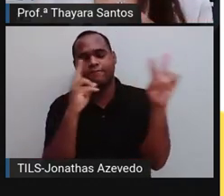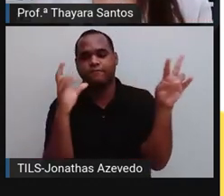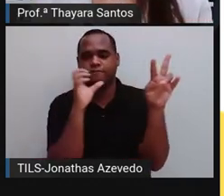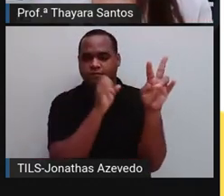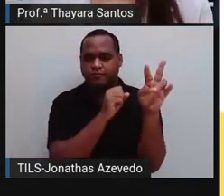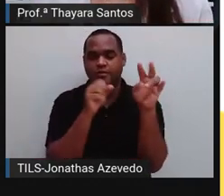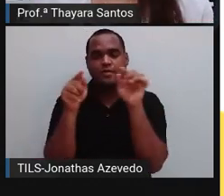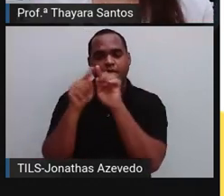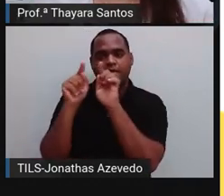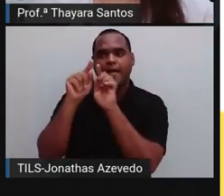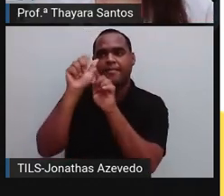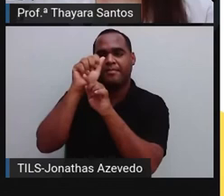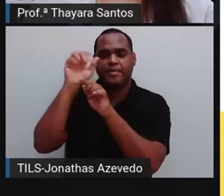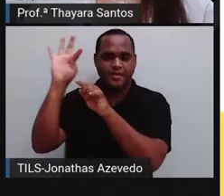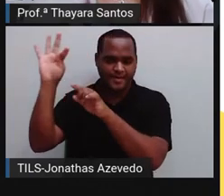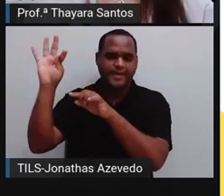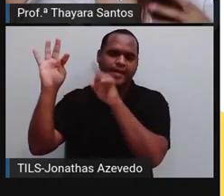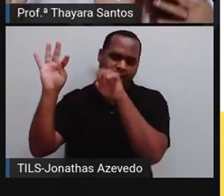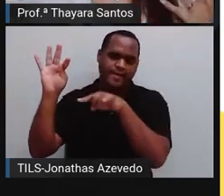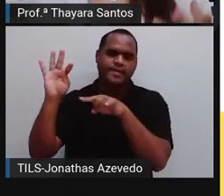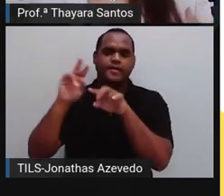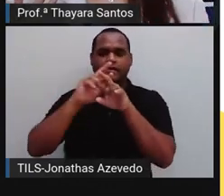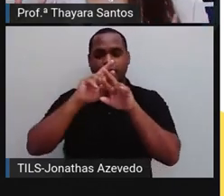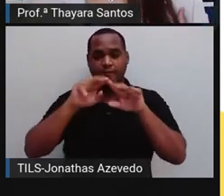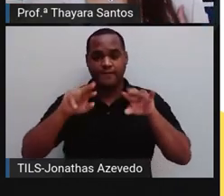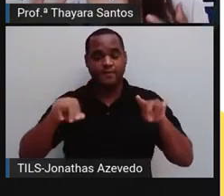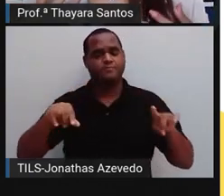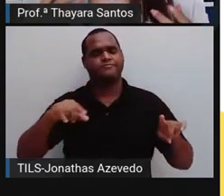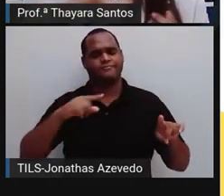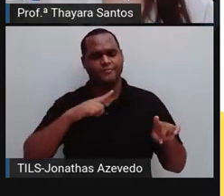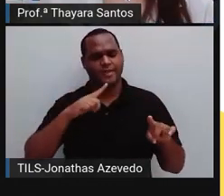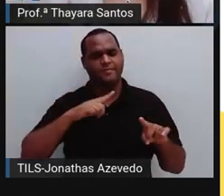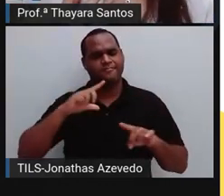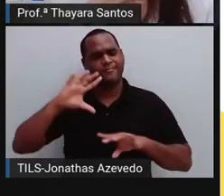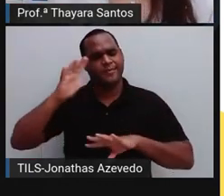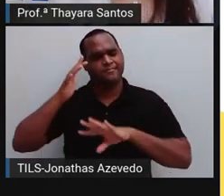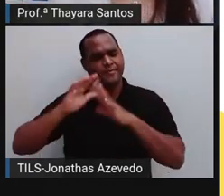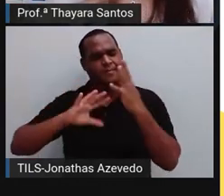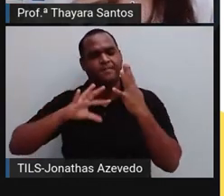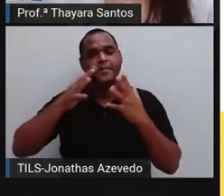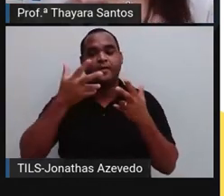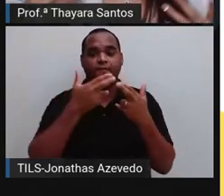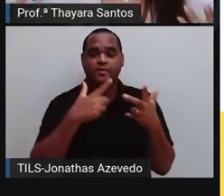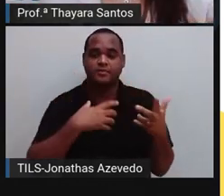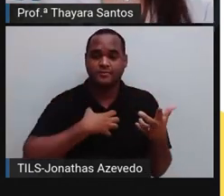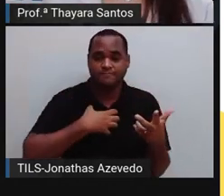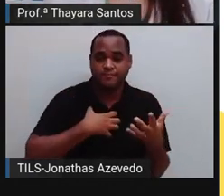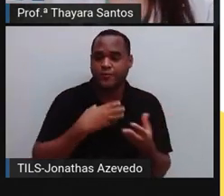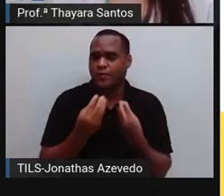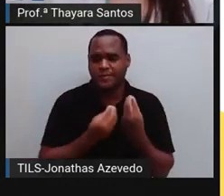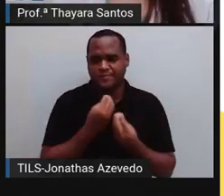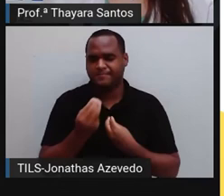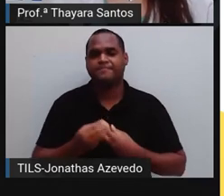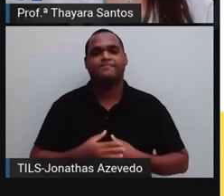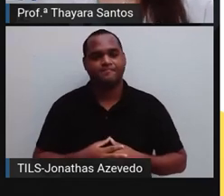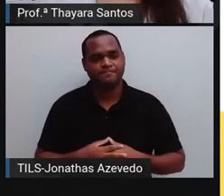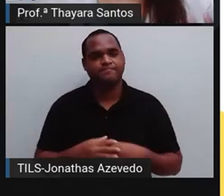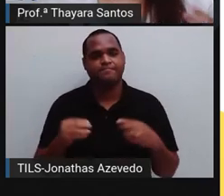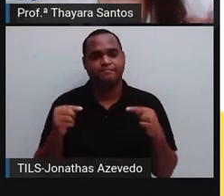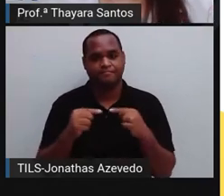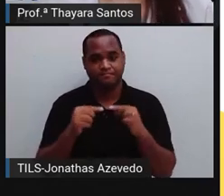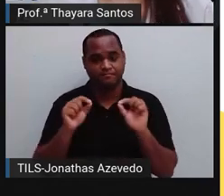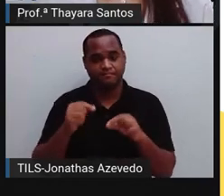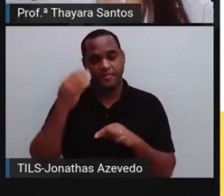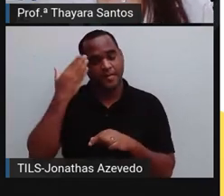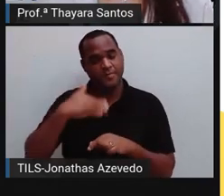vento, pela pressão atmosférica. Então, todos esses fatores acabam interferindo em como a gente sente aquele ambiente. Isso é